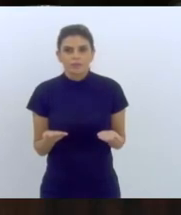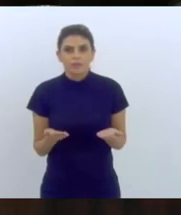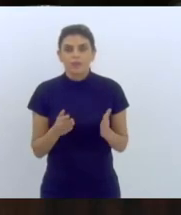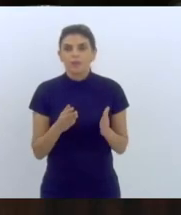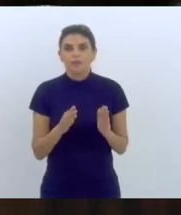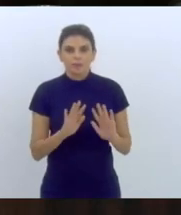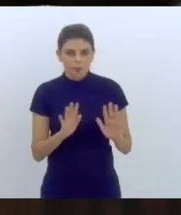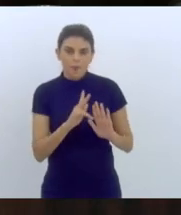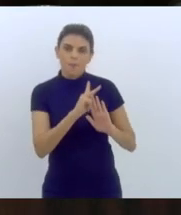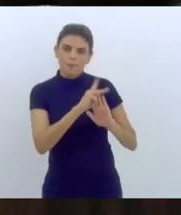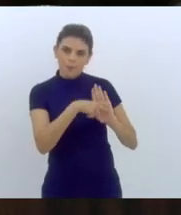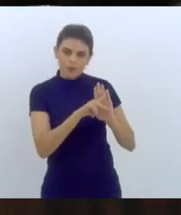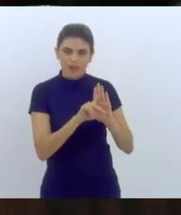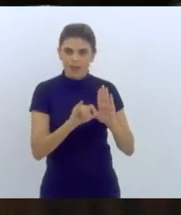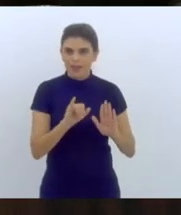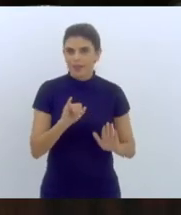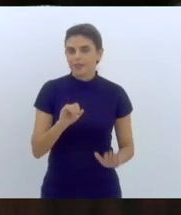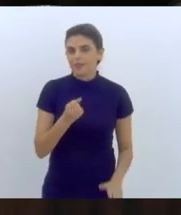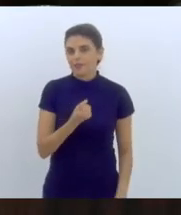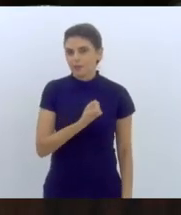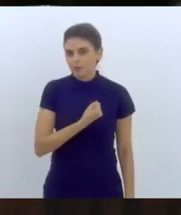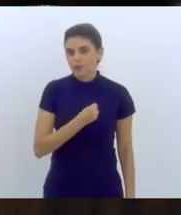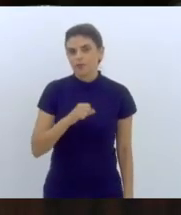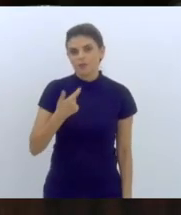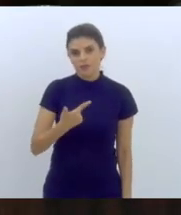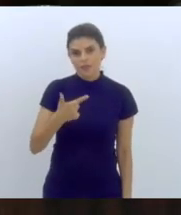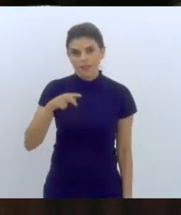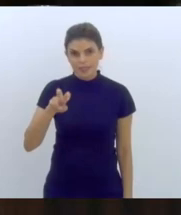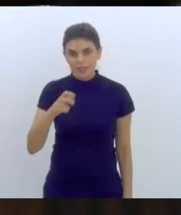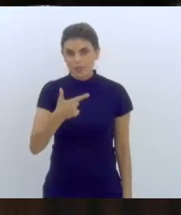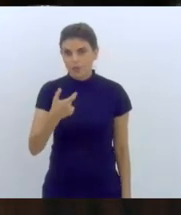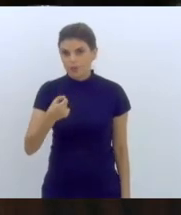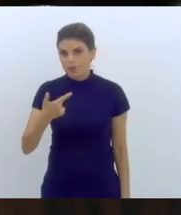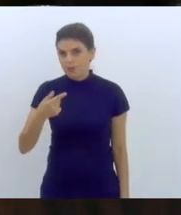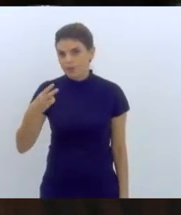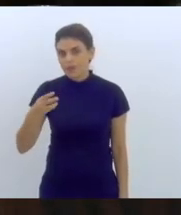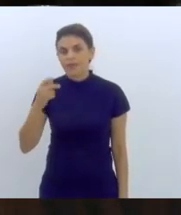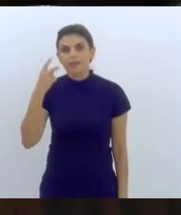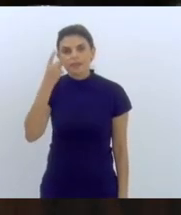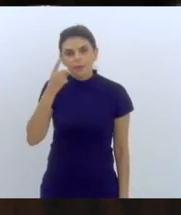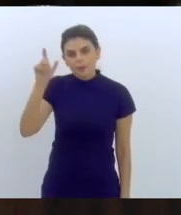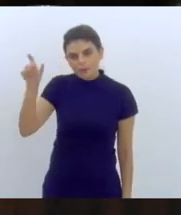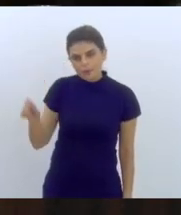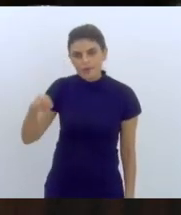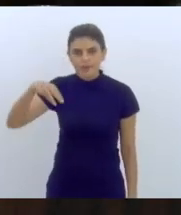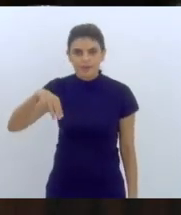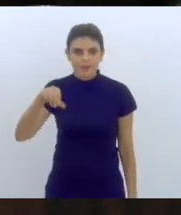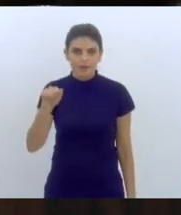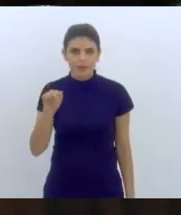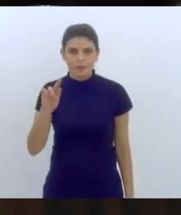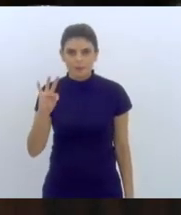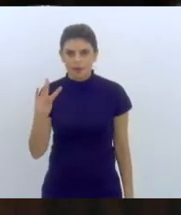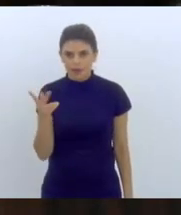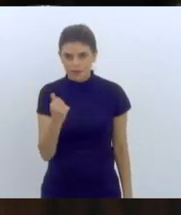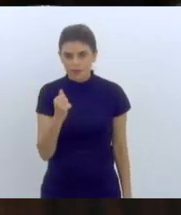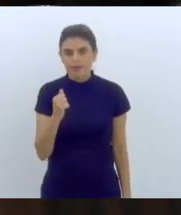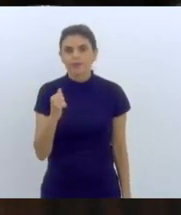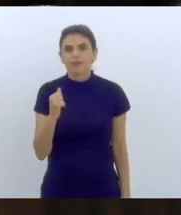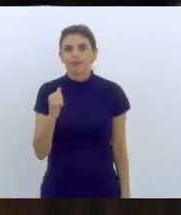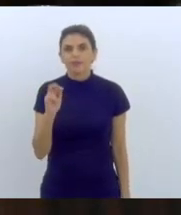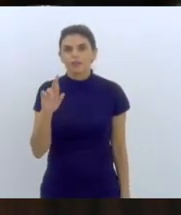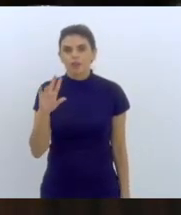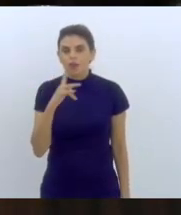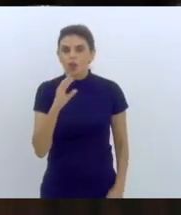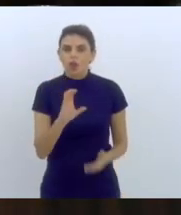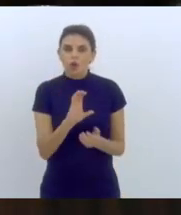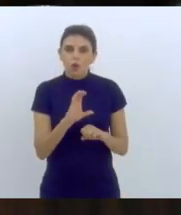em referente ao projeto de lei número 25 de 2023, da deputada Marta Rocha... A Comissão de Constituição e